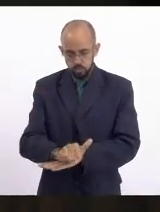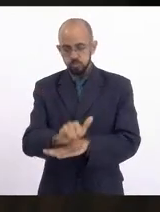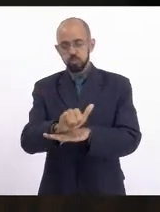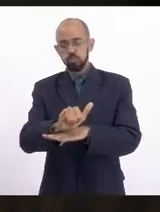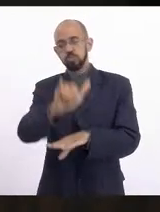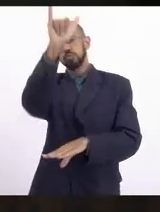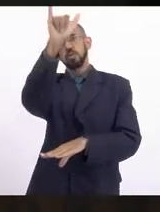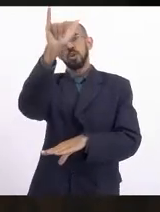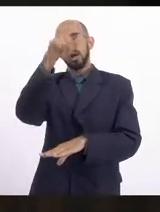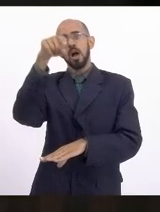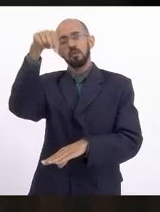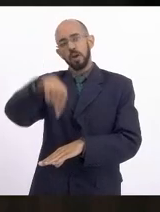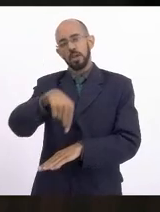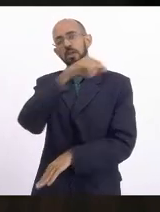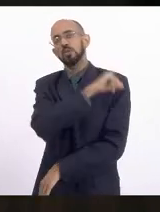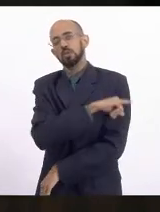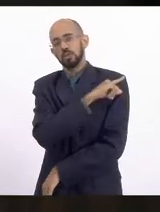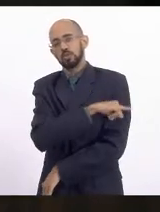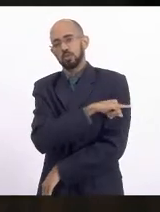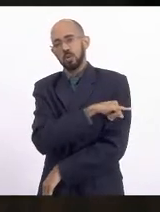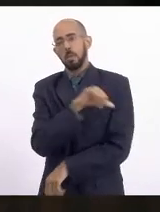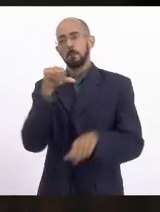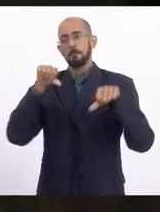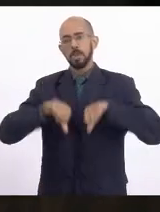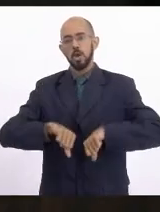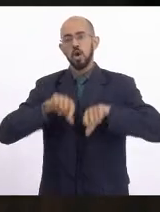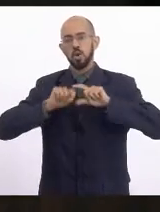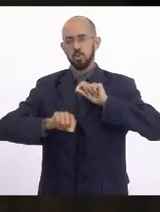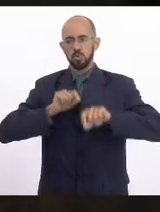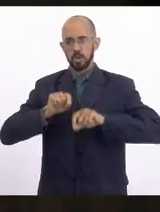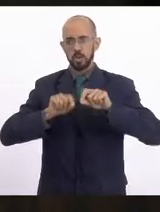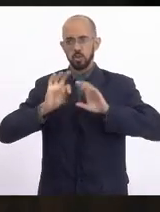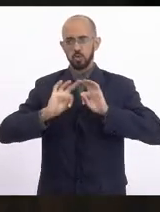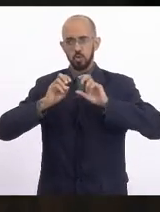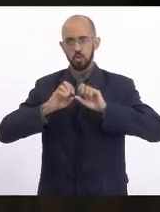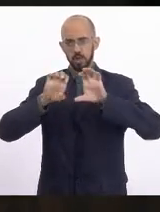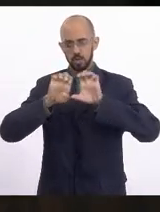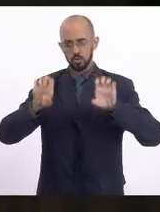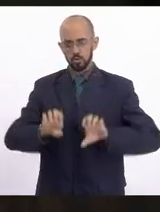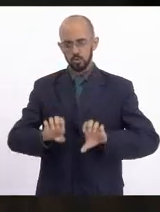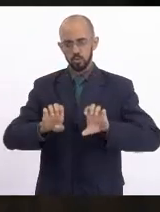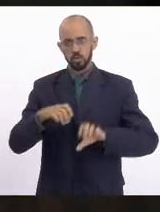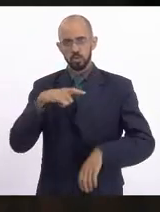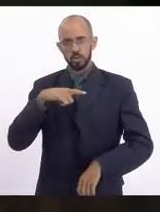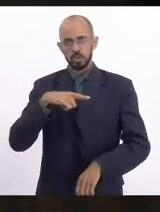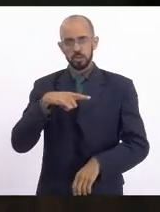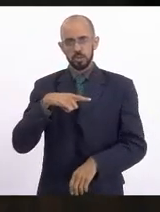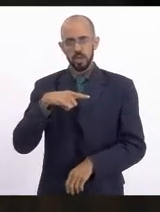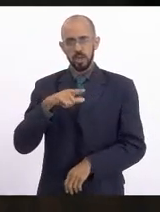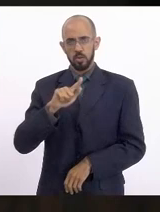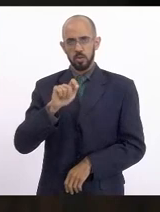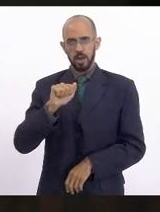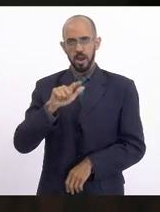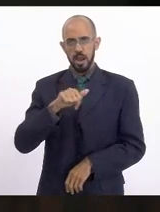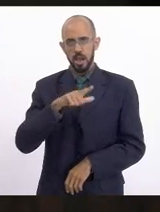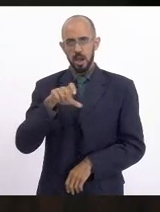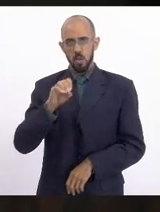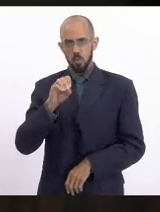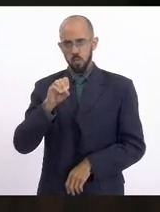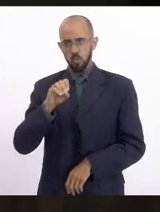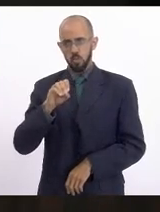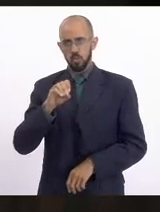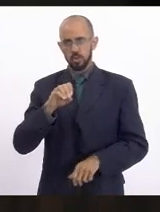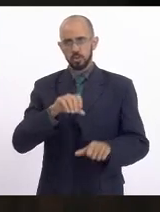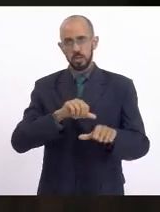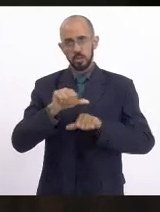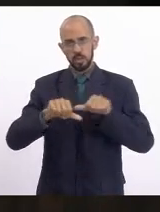conhecimento é mais pior toda a estrutura que te senti lá no Galeão uma vez que você transforma